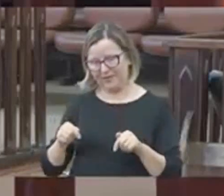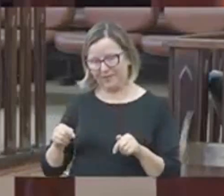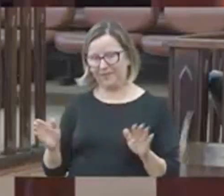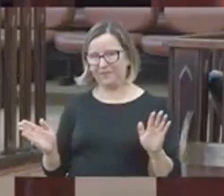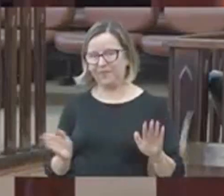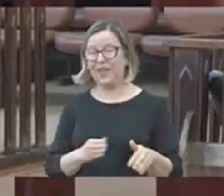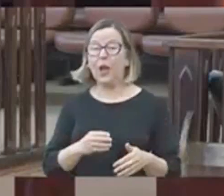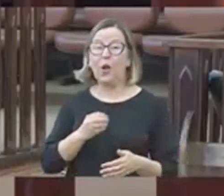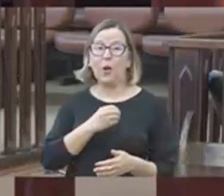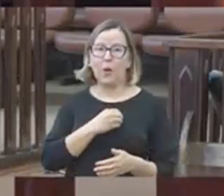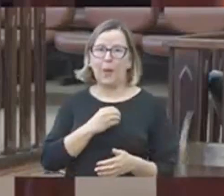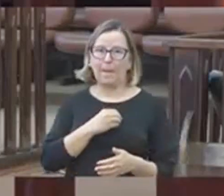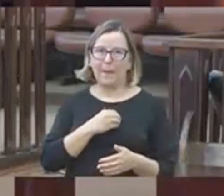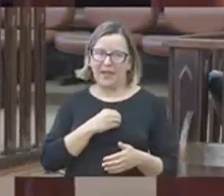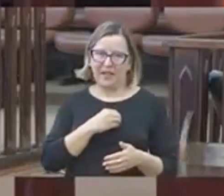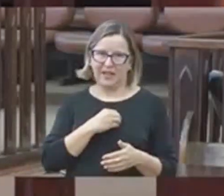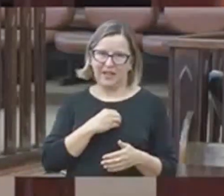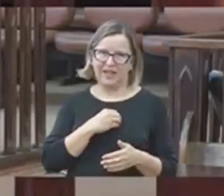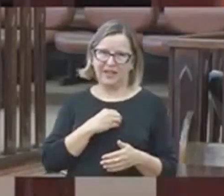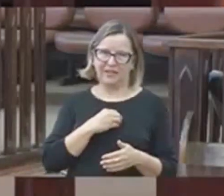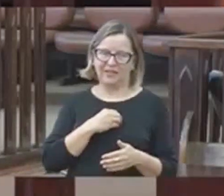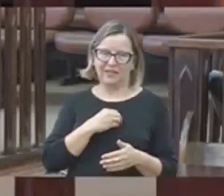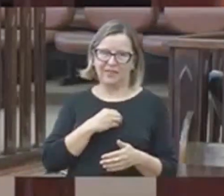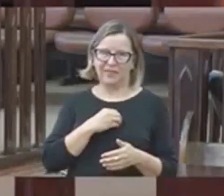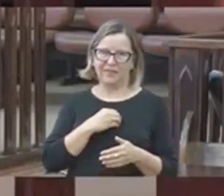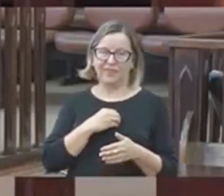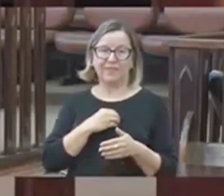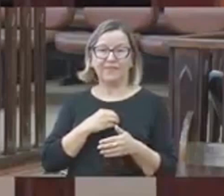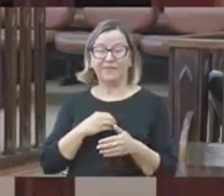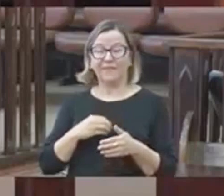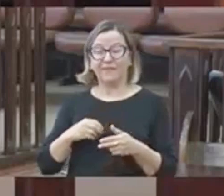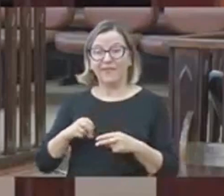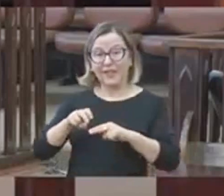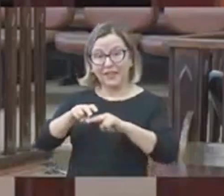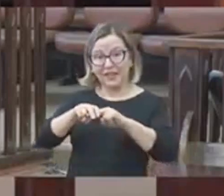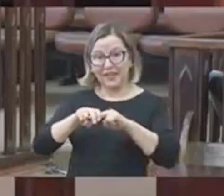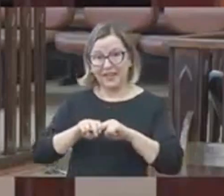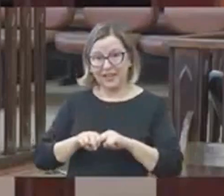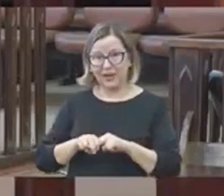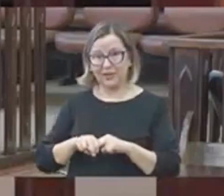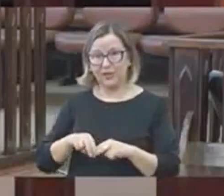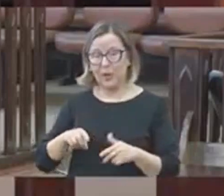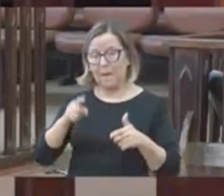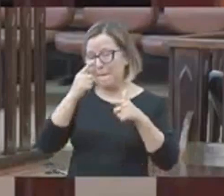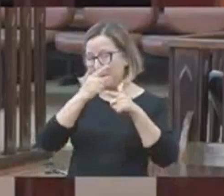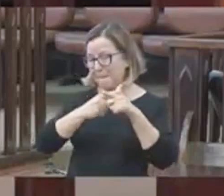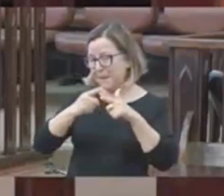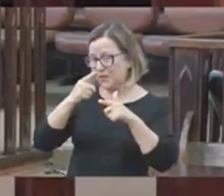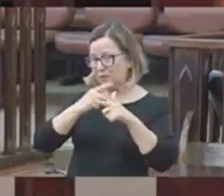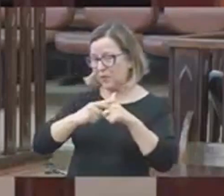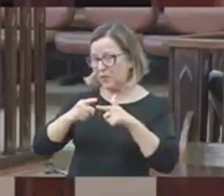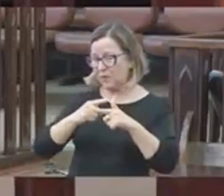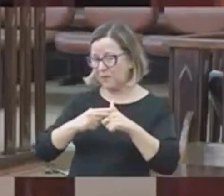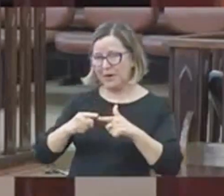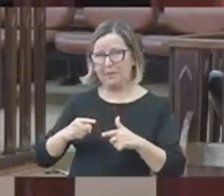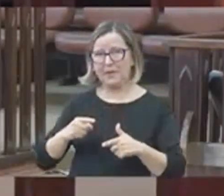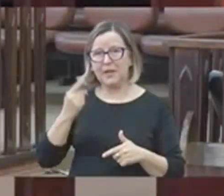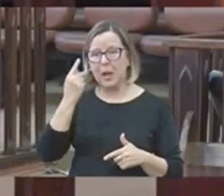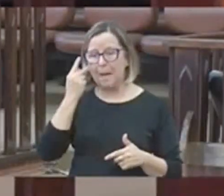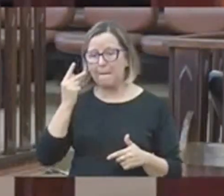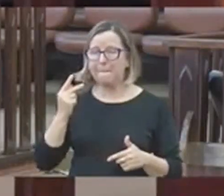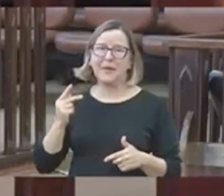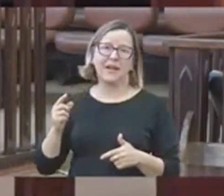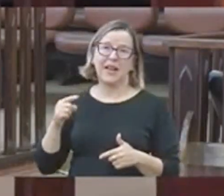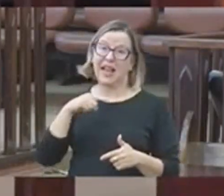vida do ser humano. Esse é um ponto importantíssimo para todos nós. Entendermos que